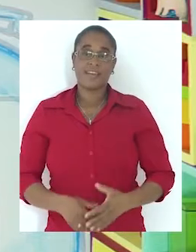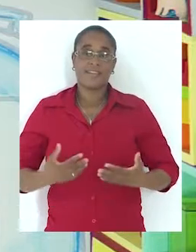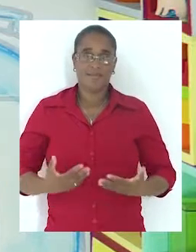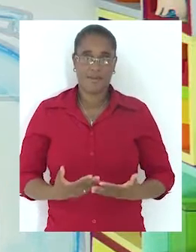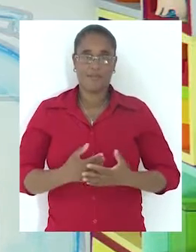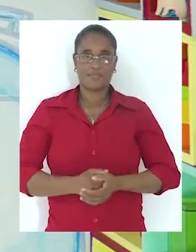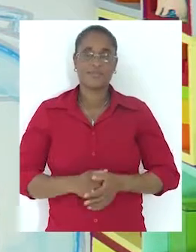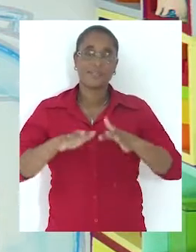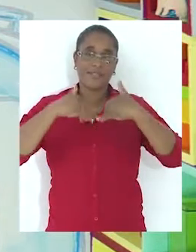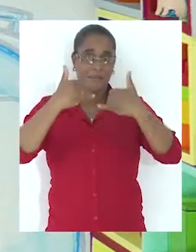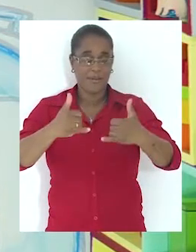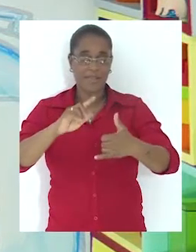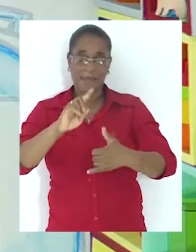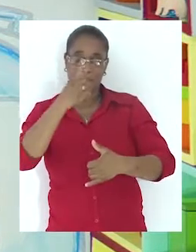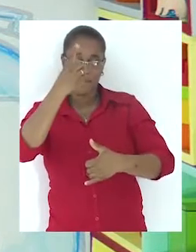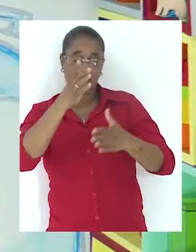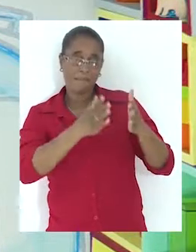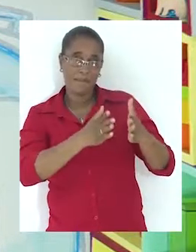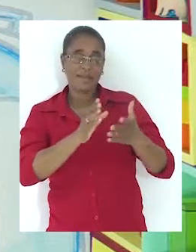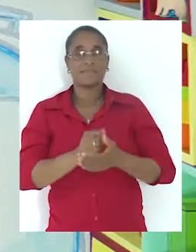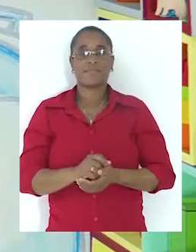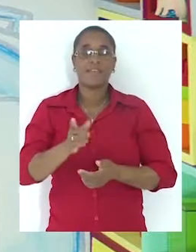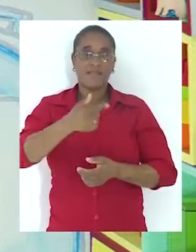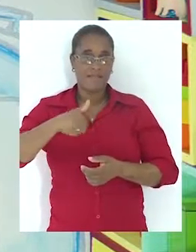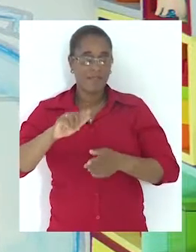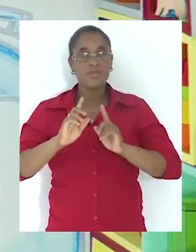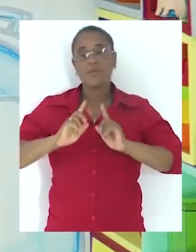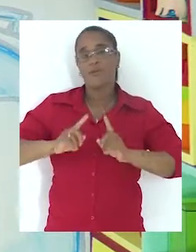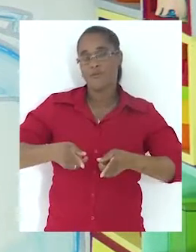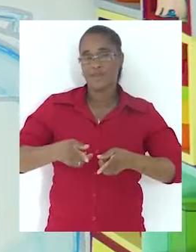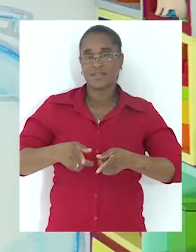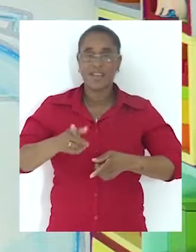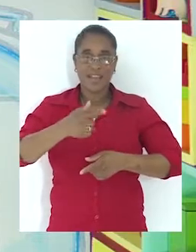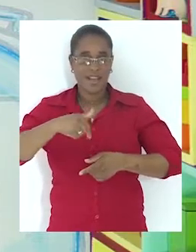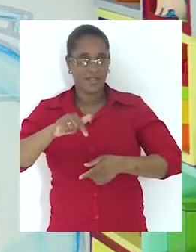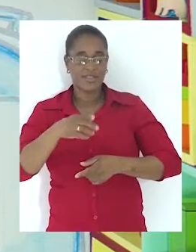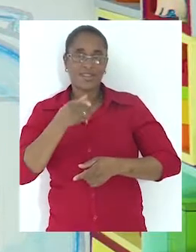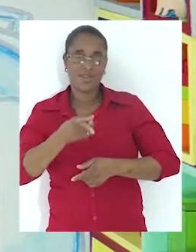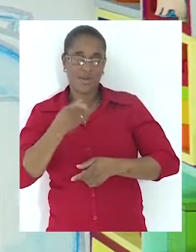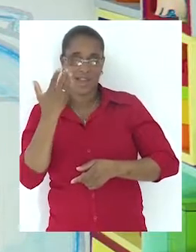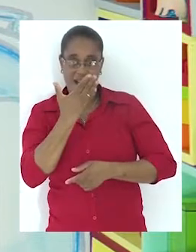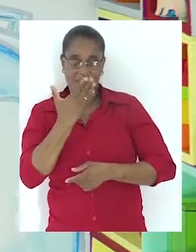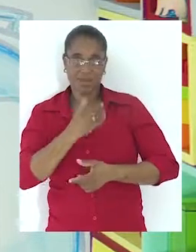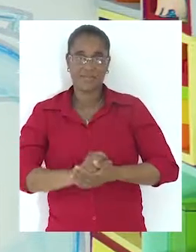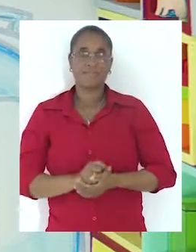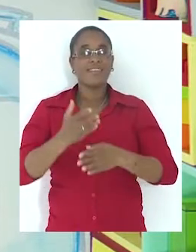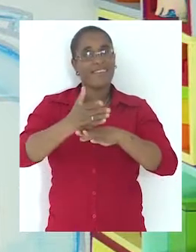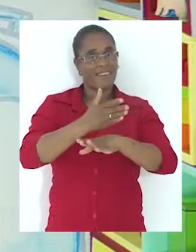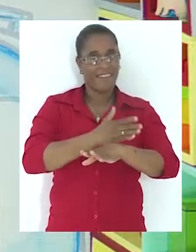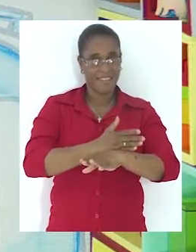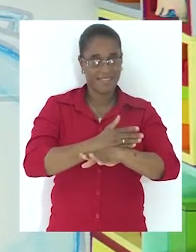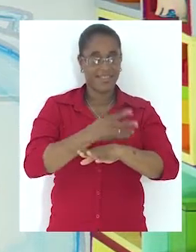Então, depois dessa primeira parte, vamos então começar a nossa 9ª aula. E